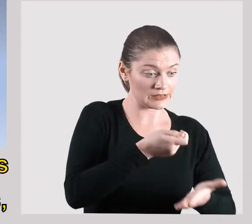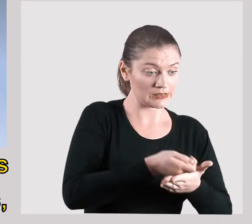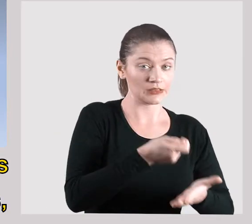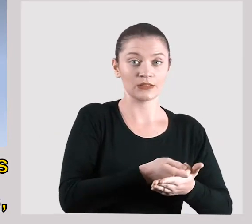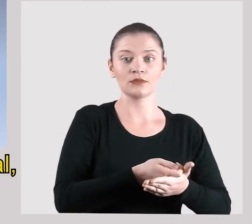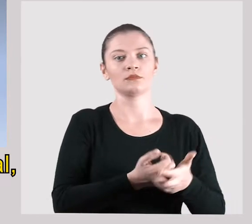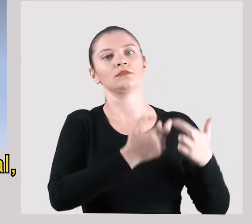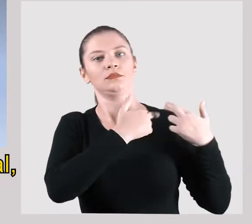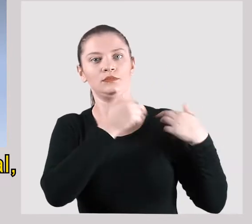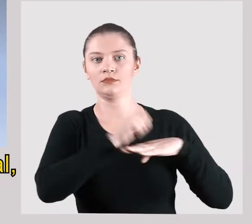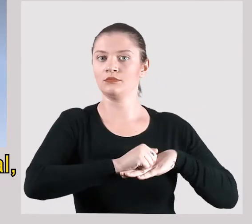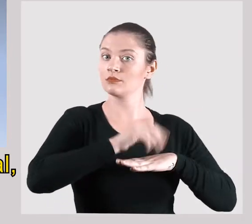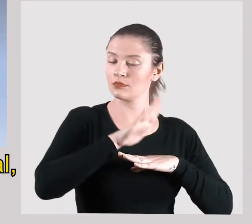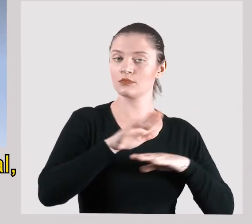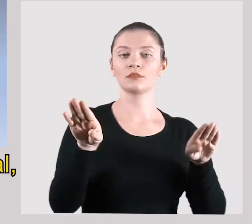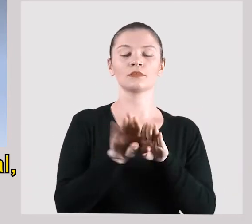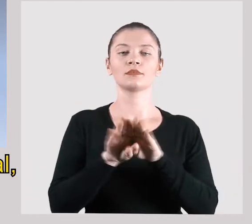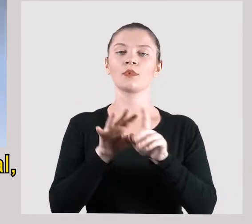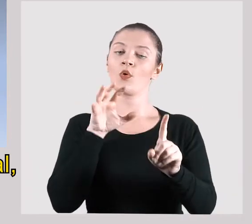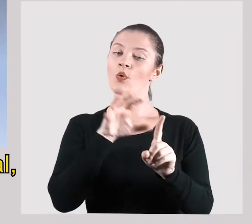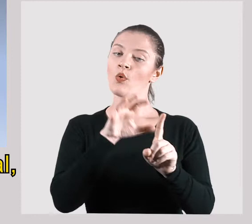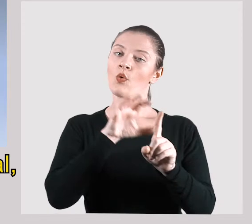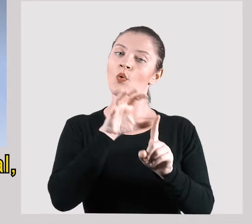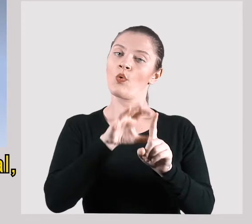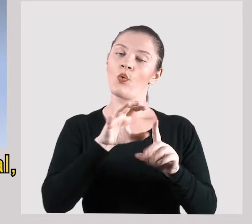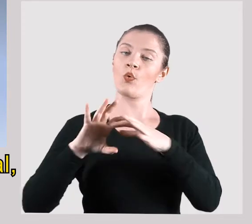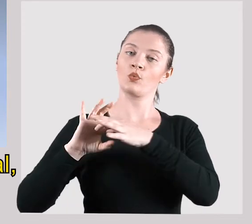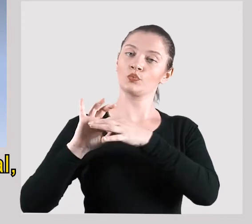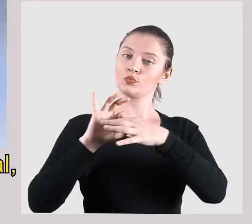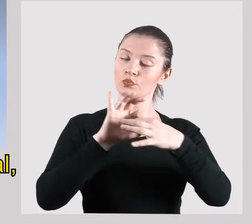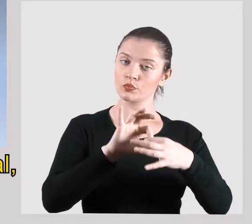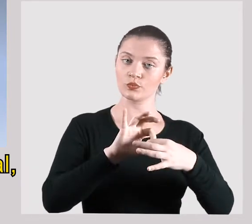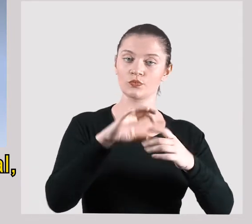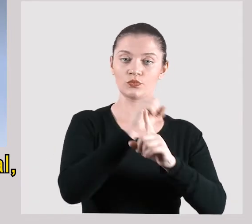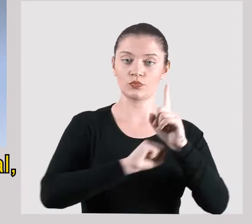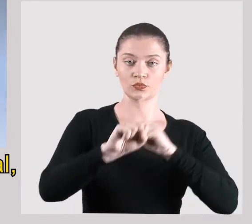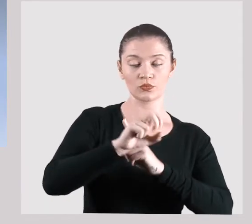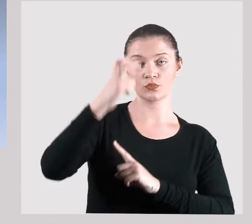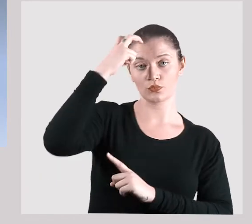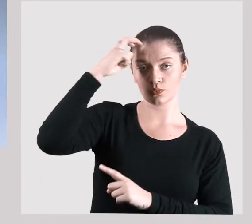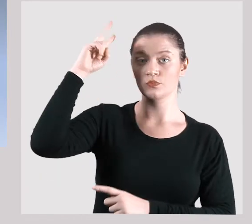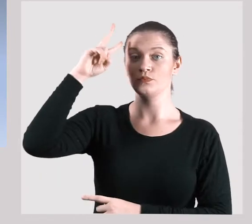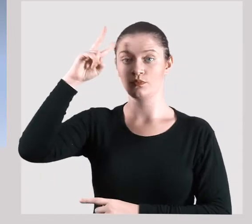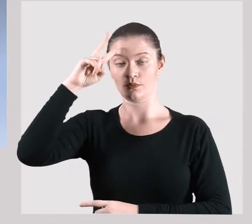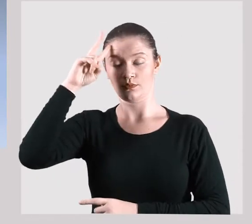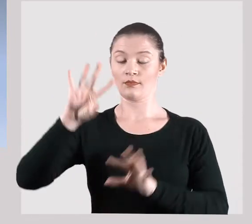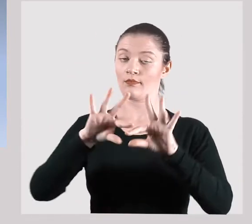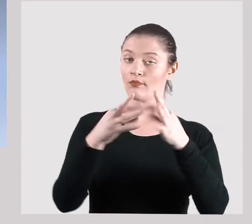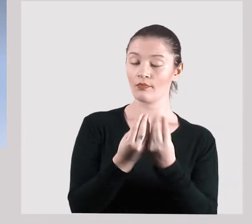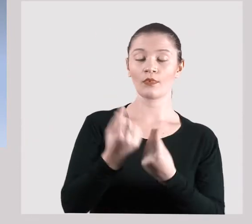responsabilidades, e a influência, né, do contexto social, histórico, cultural e a família, né? A gente tem que ver